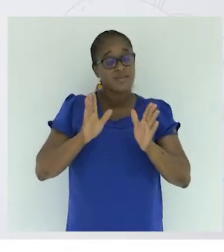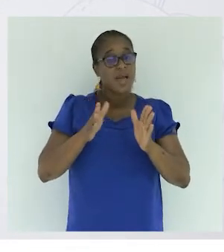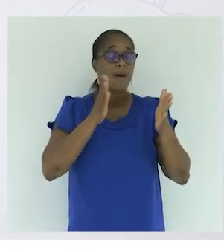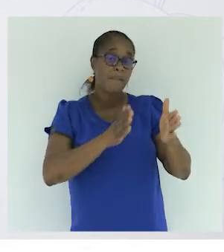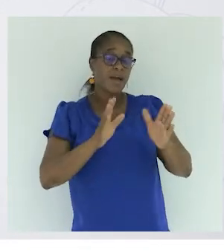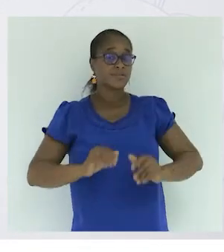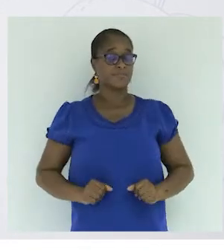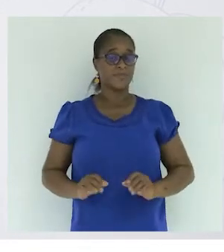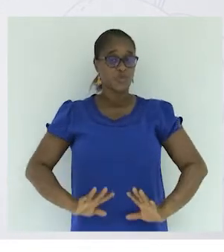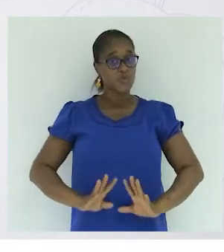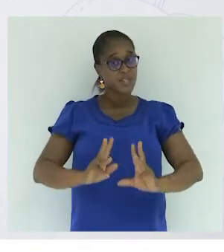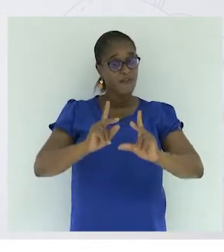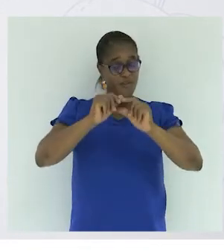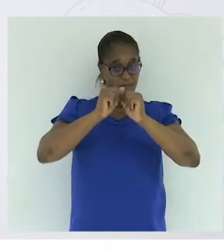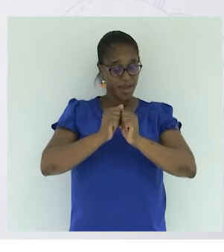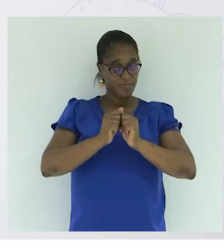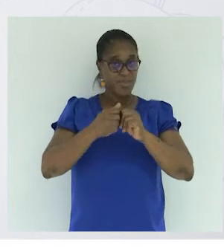do desenvolvimento,